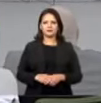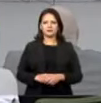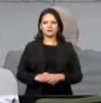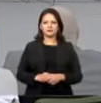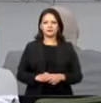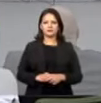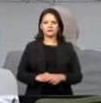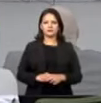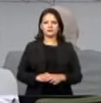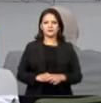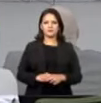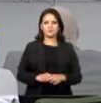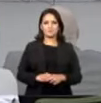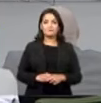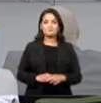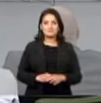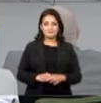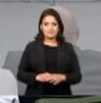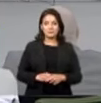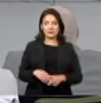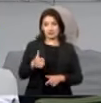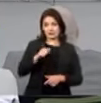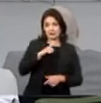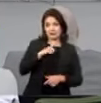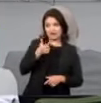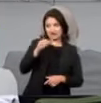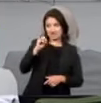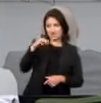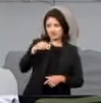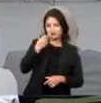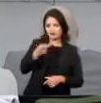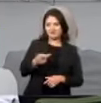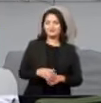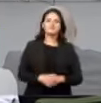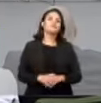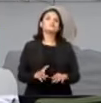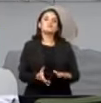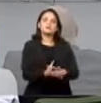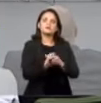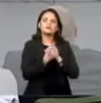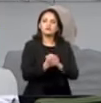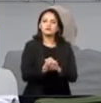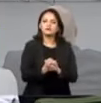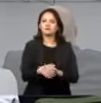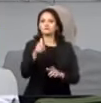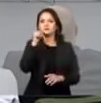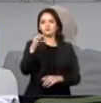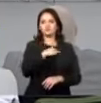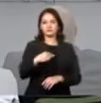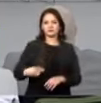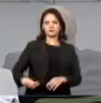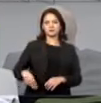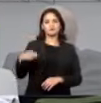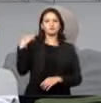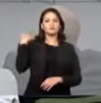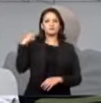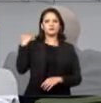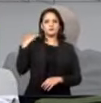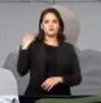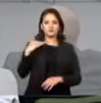Senhora, tem até 10 minutos para se pronunciar. Tenha a palavra. Quero cumprimentar a ministra Carmen Lúcia e já